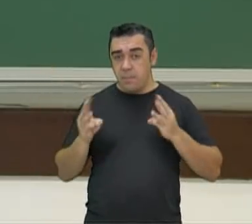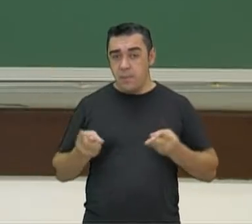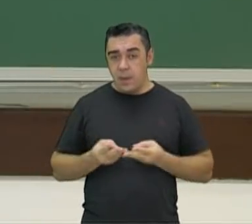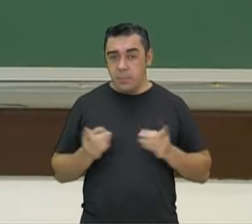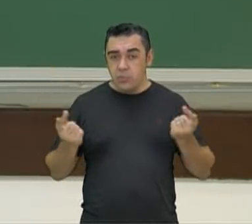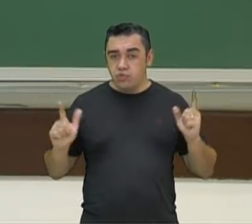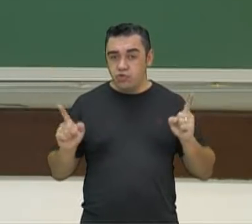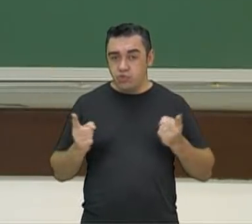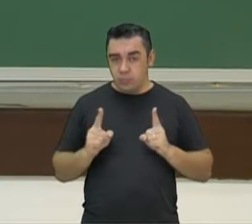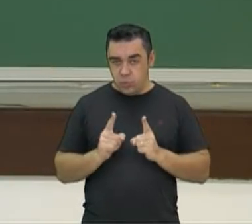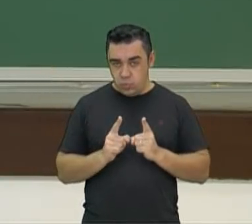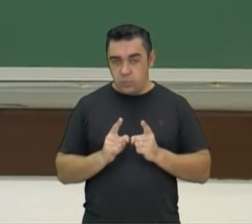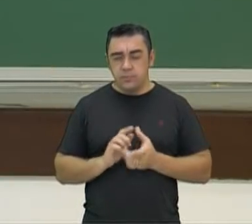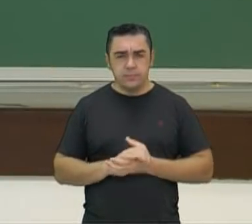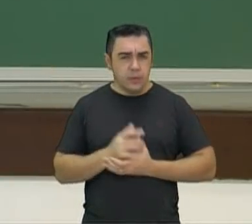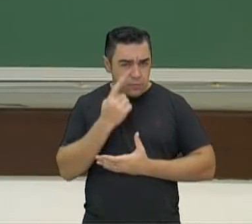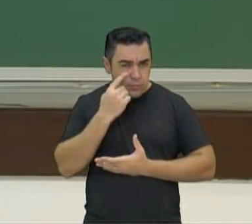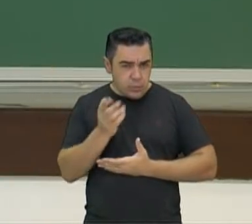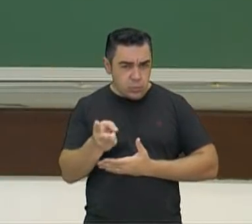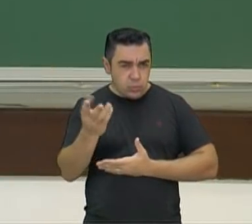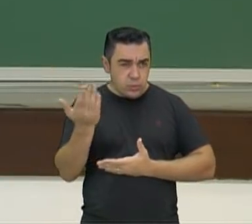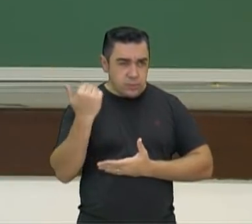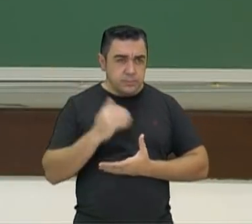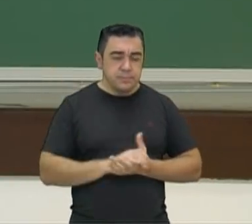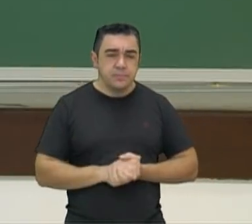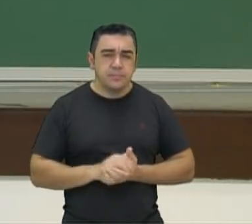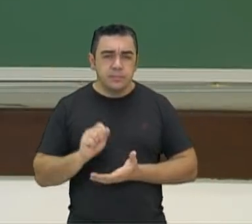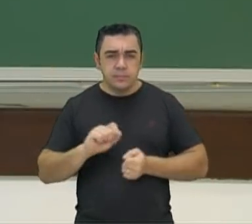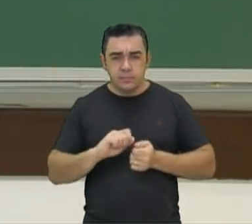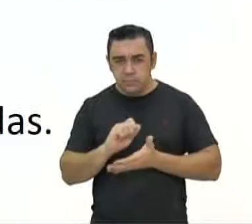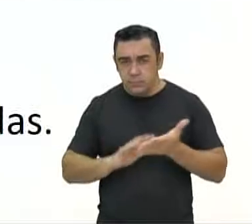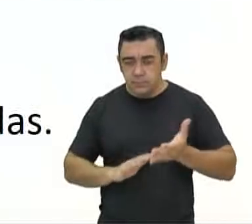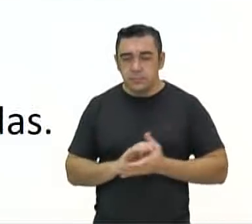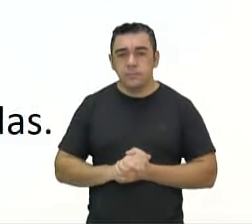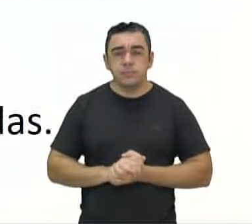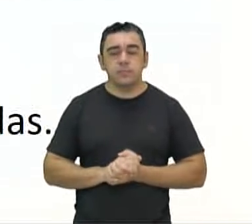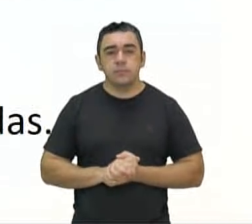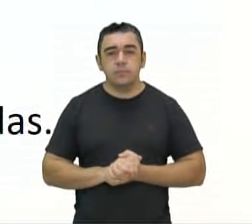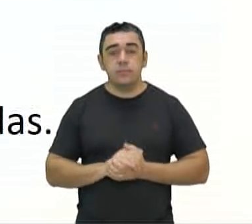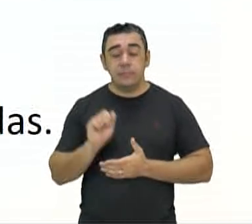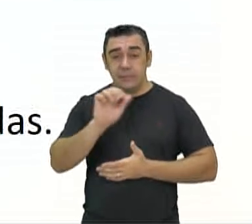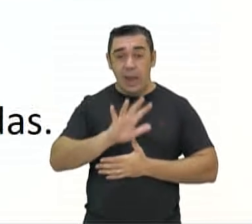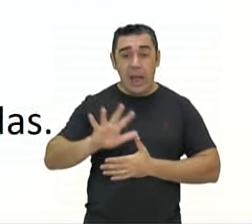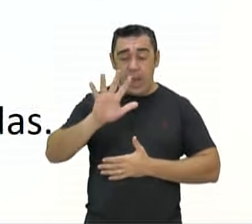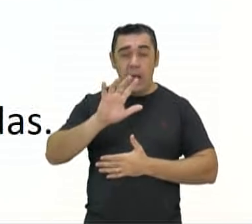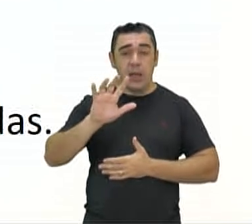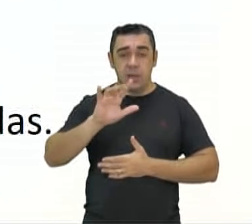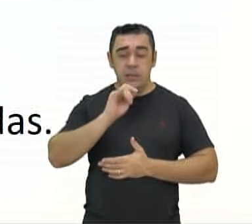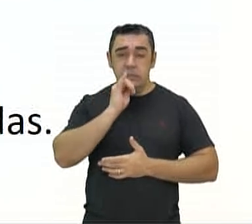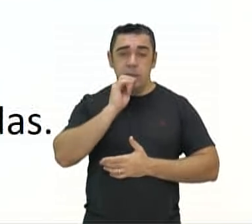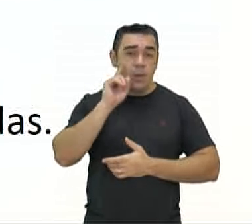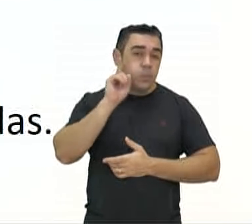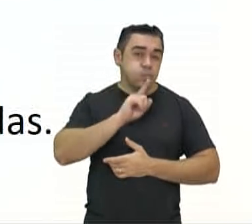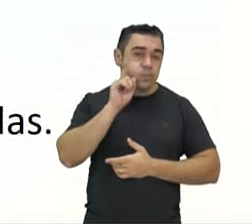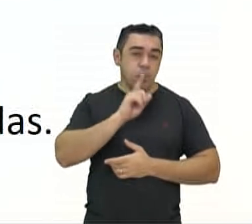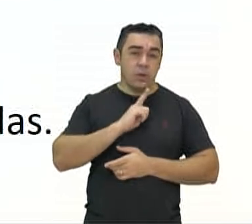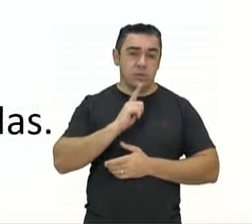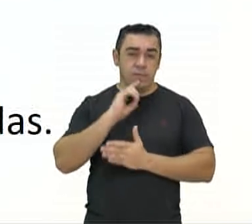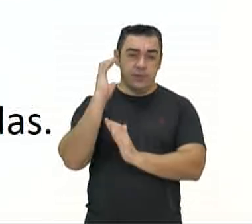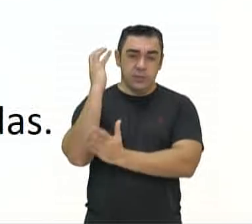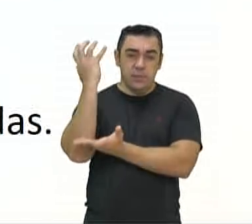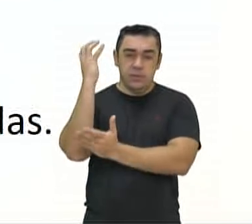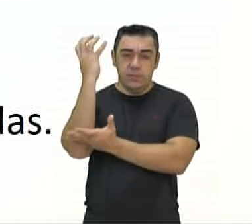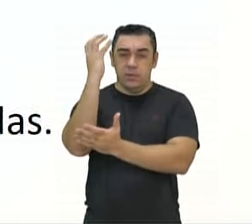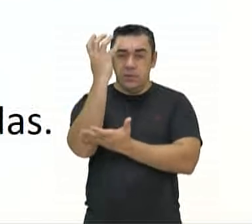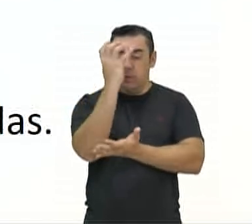pequena, tá bom? Vamos para frente, então, fazer uma atividade? Sobre a grande área de desmatamento em decorrência da